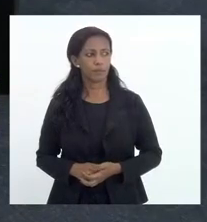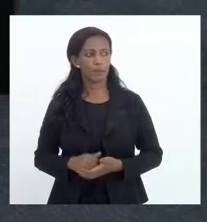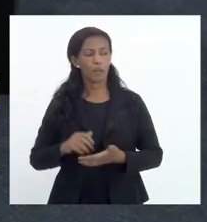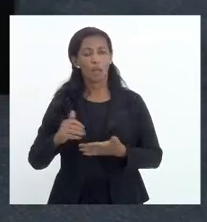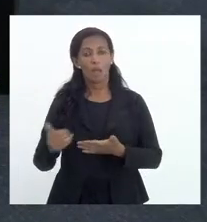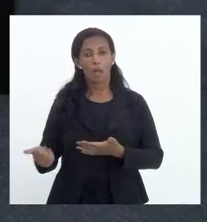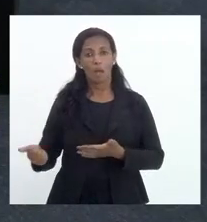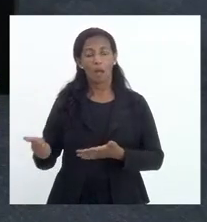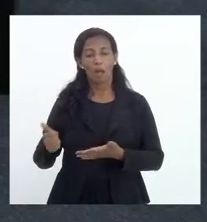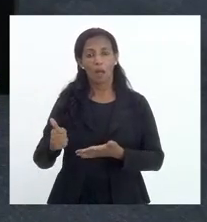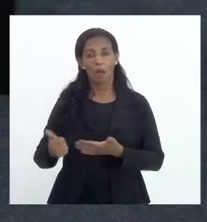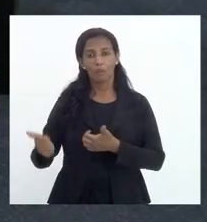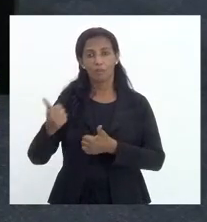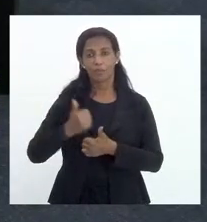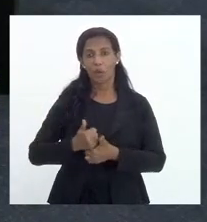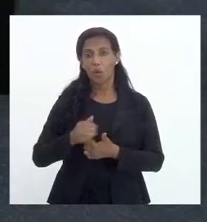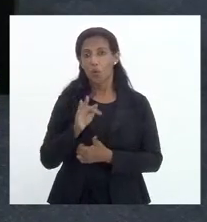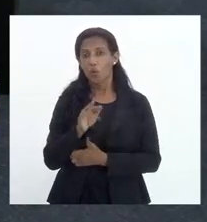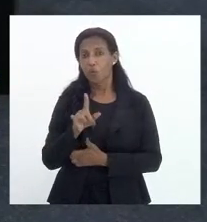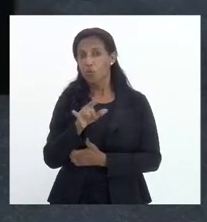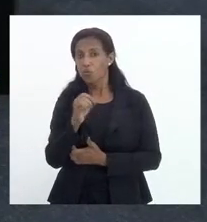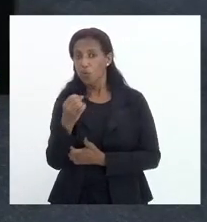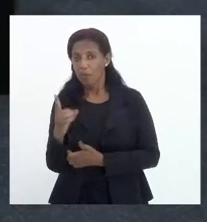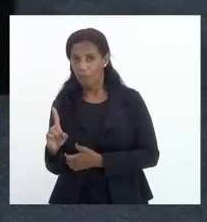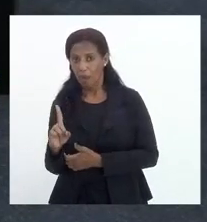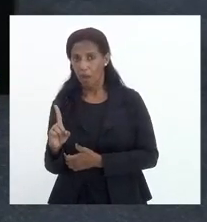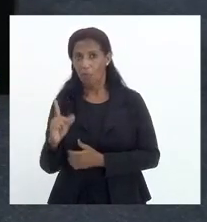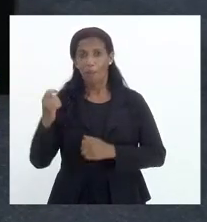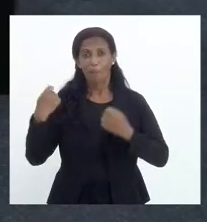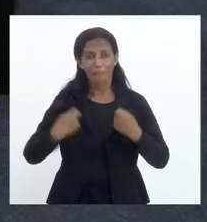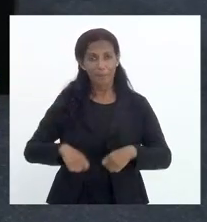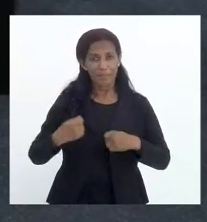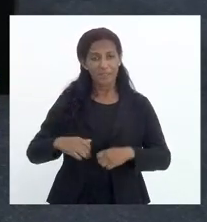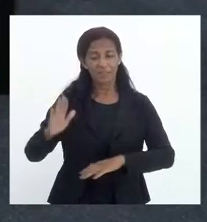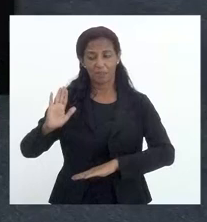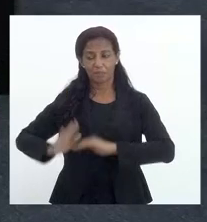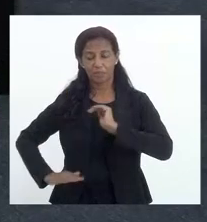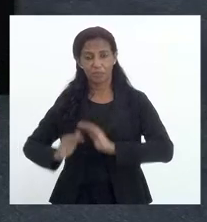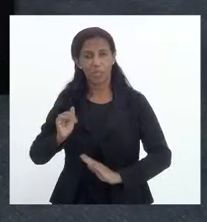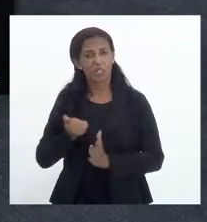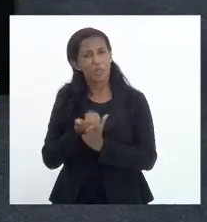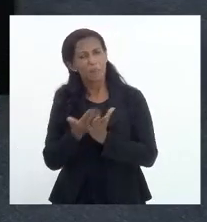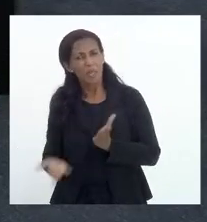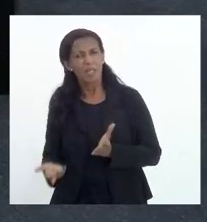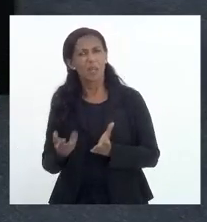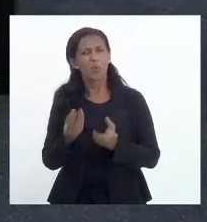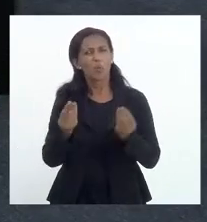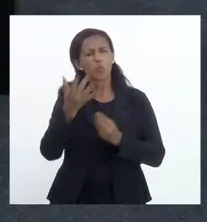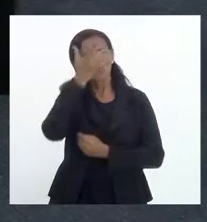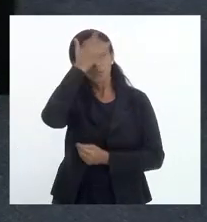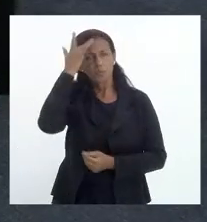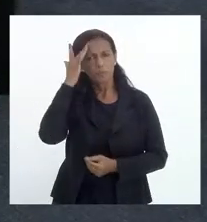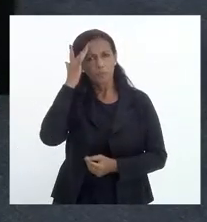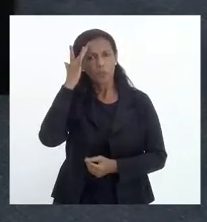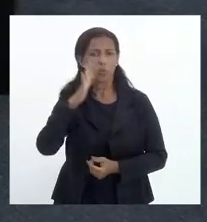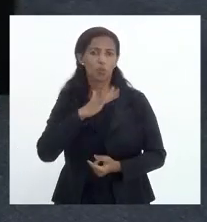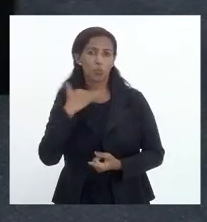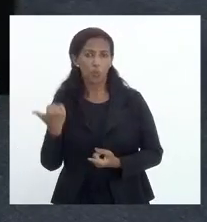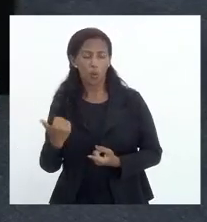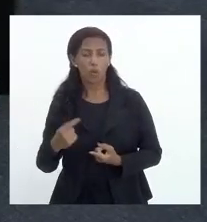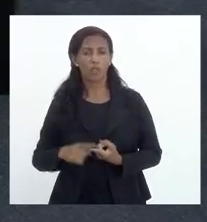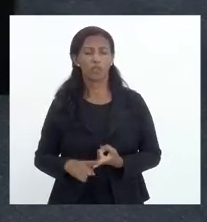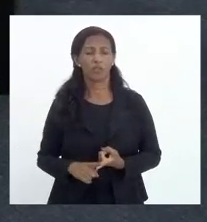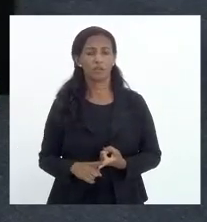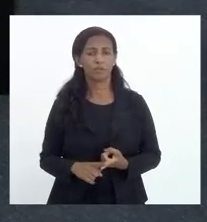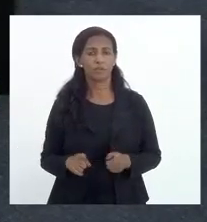reposição funcional. Por quê? Já perdemos vários servidores por falecimento